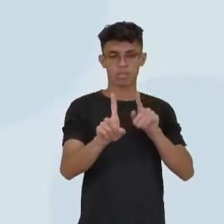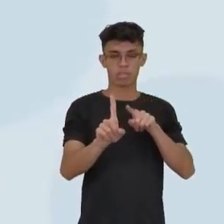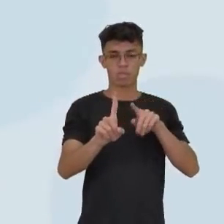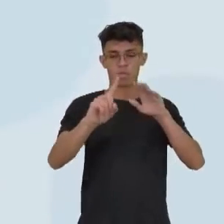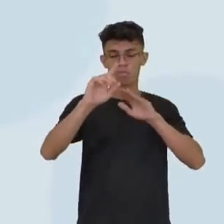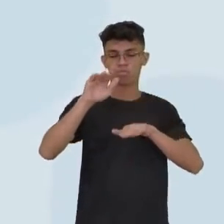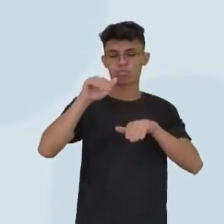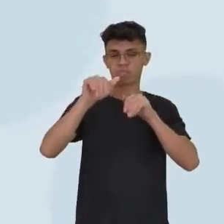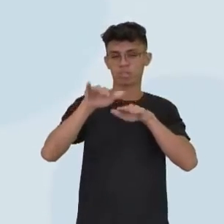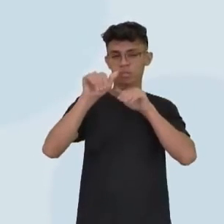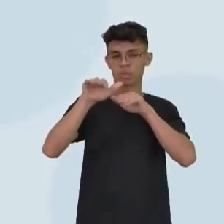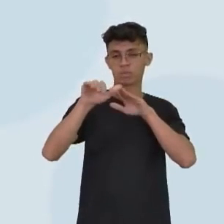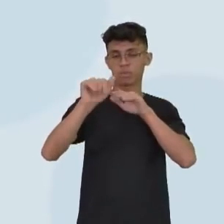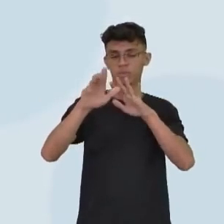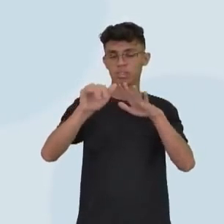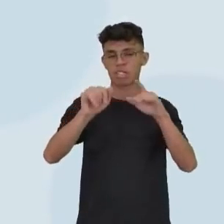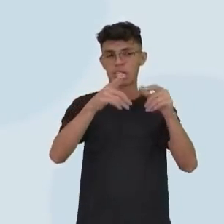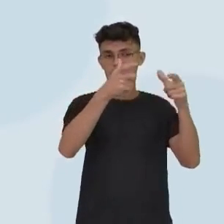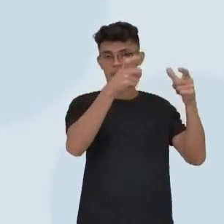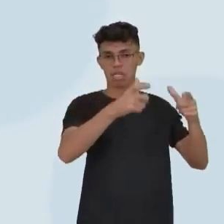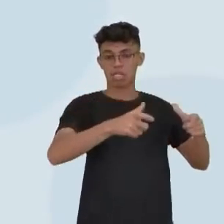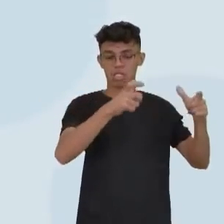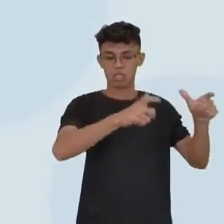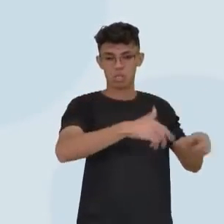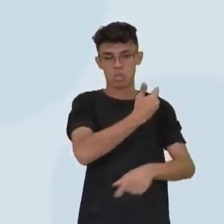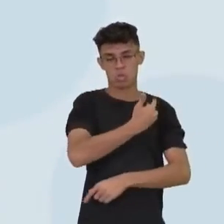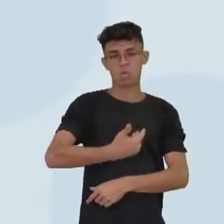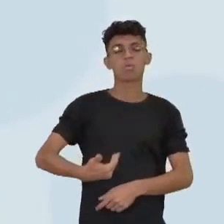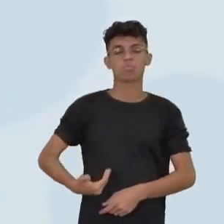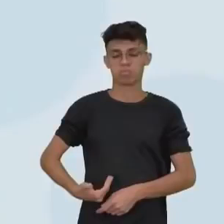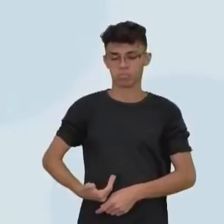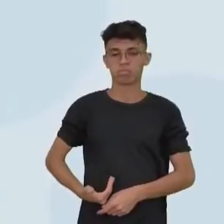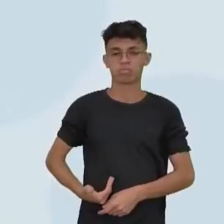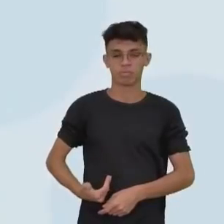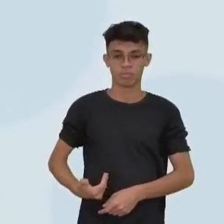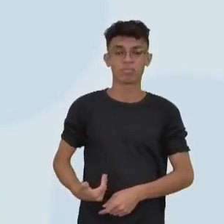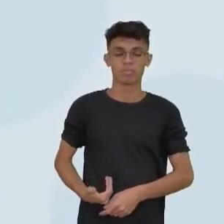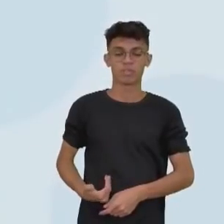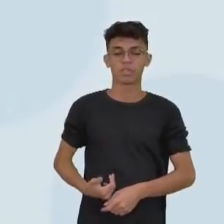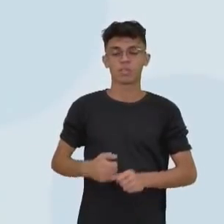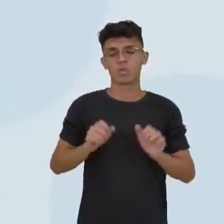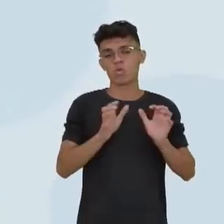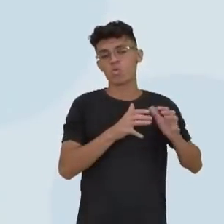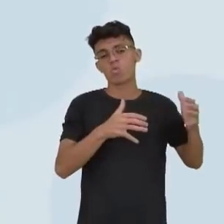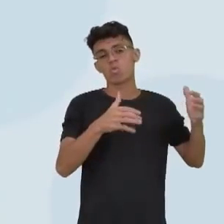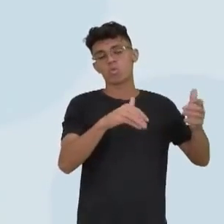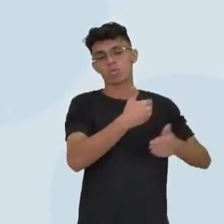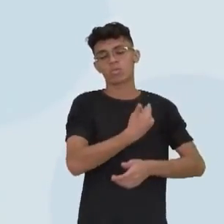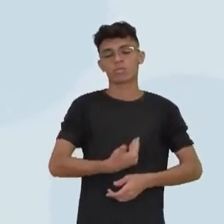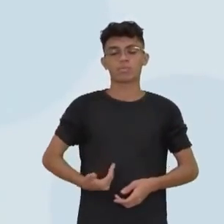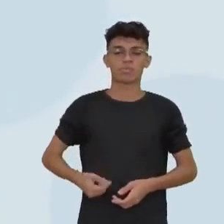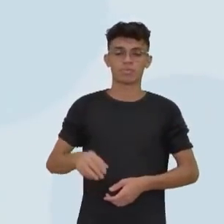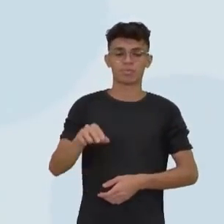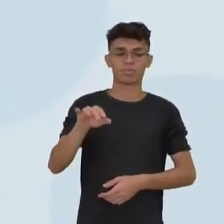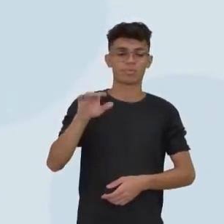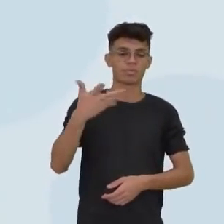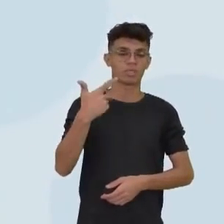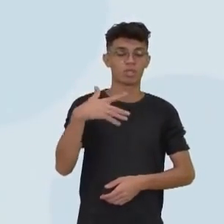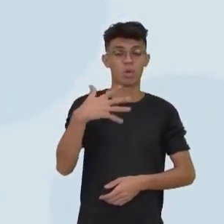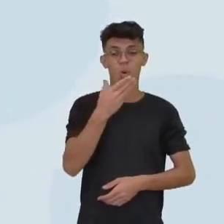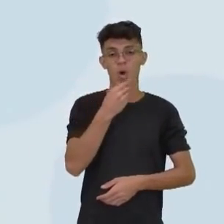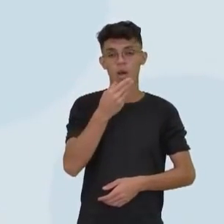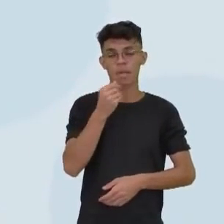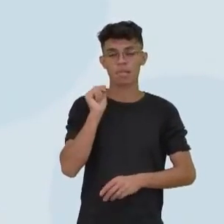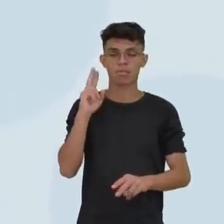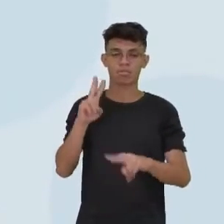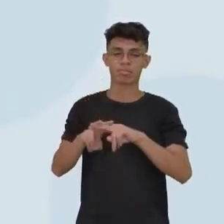marchou até o Palácio do Governo, onde uma junta governativa se forma, o Washington Luiz é preso e enviado para o